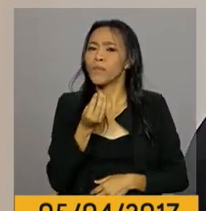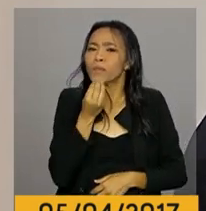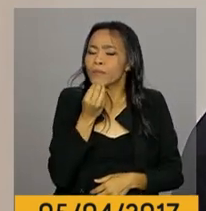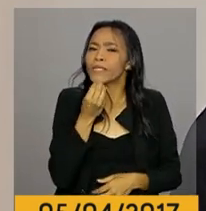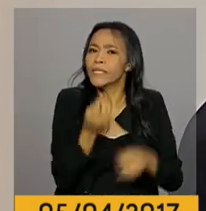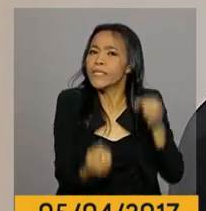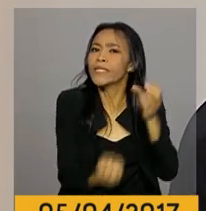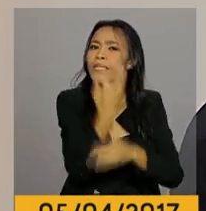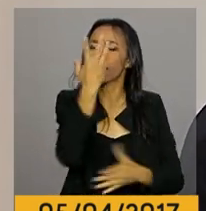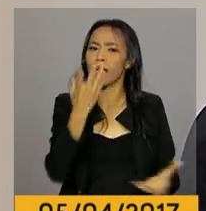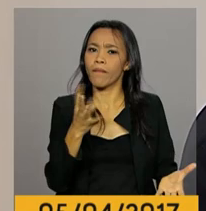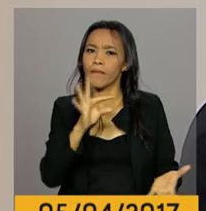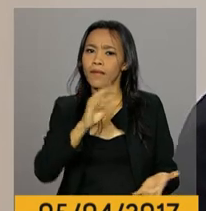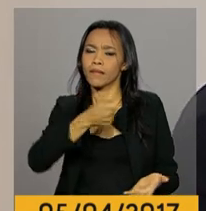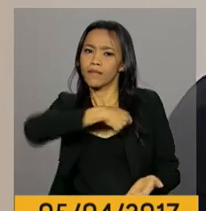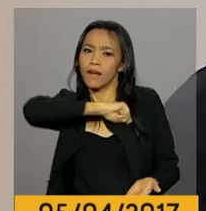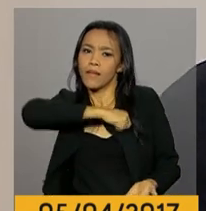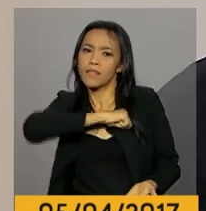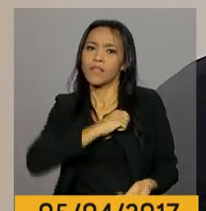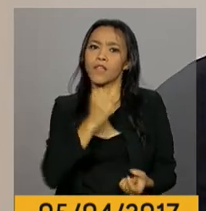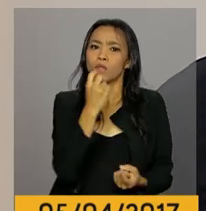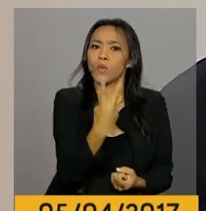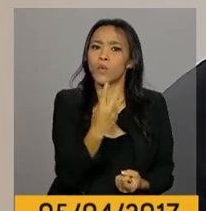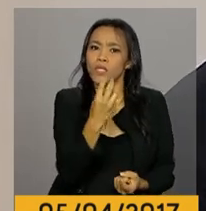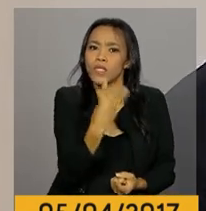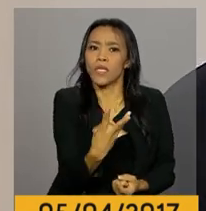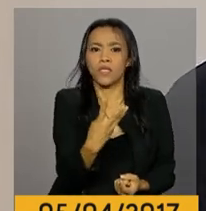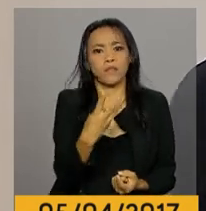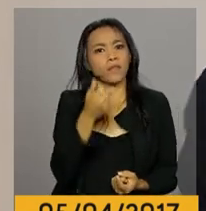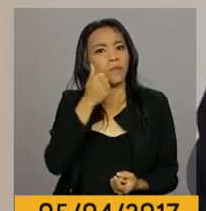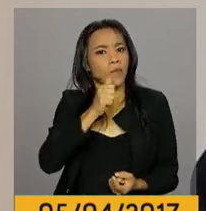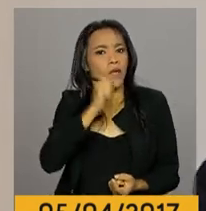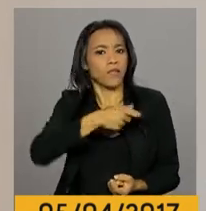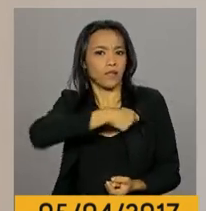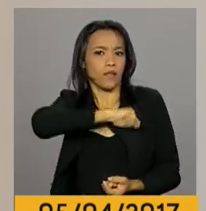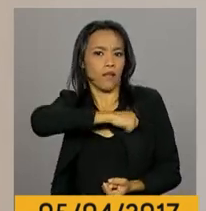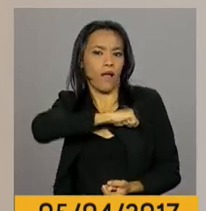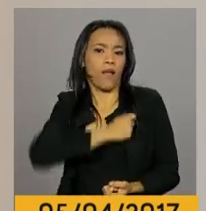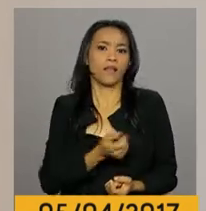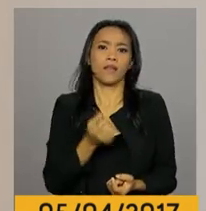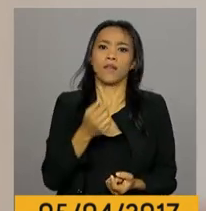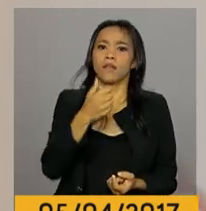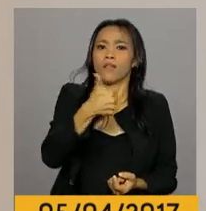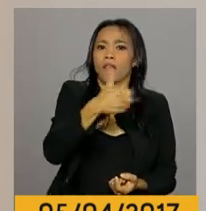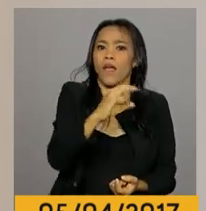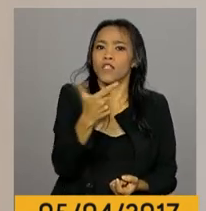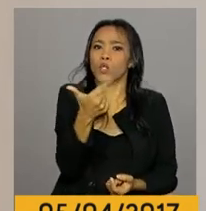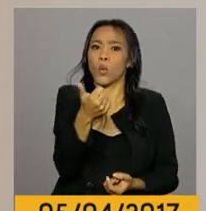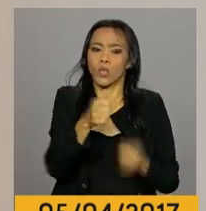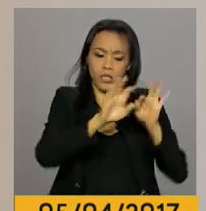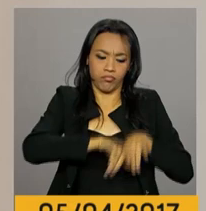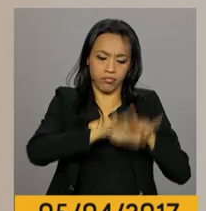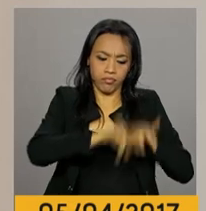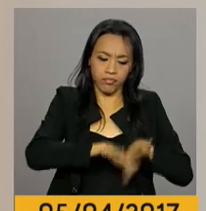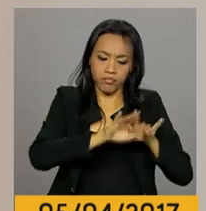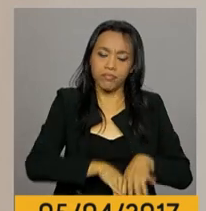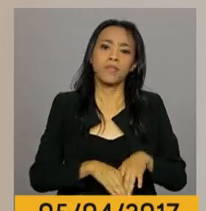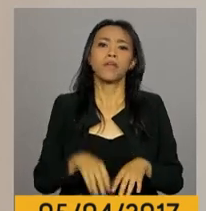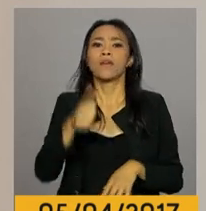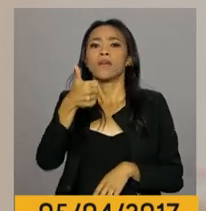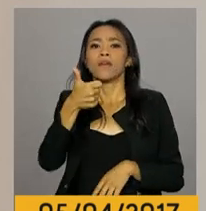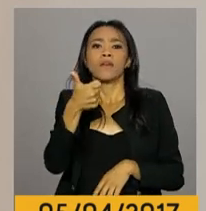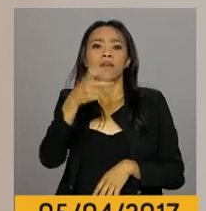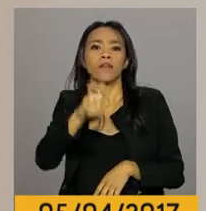uma delegacia em que eu coloque duas três delegadas mulheres 10 12 escrivã 15 20 investigadoras